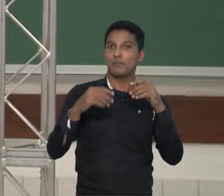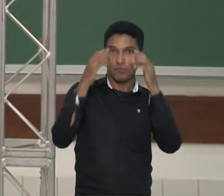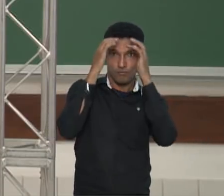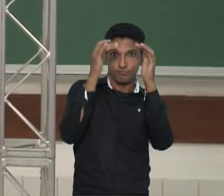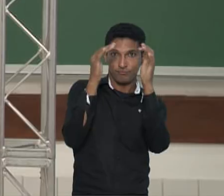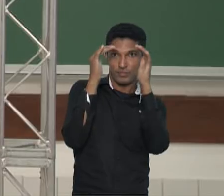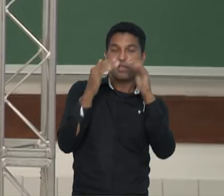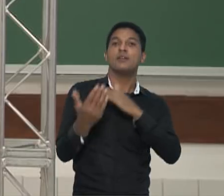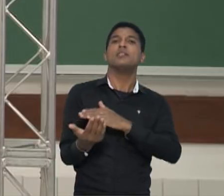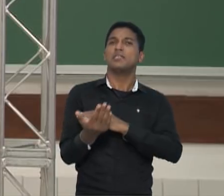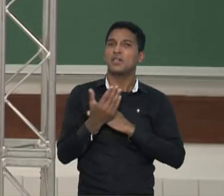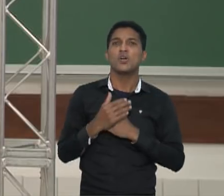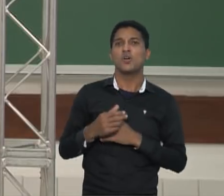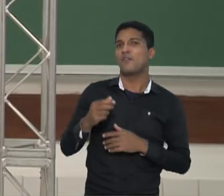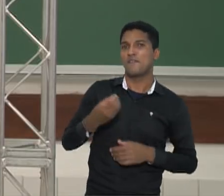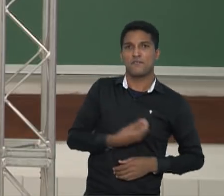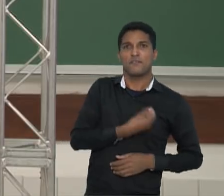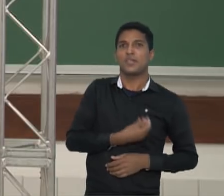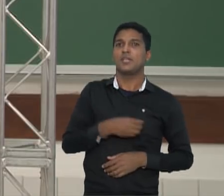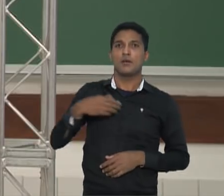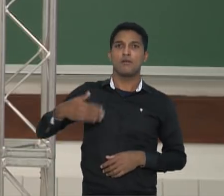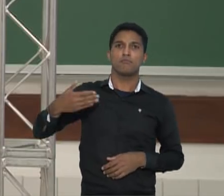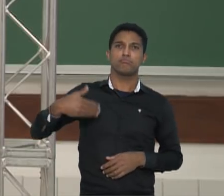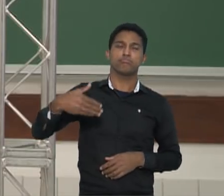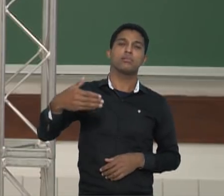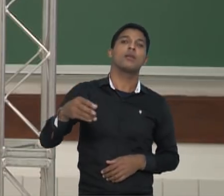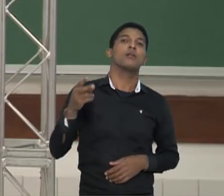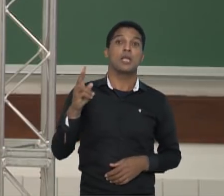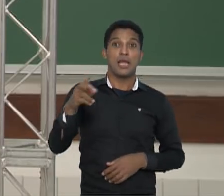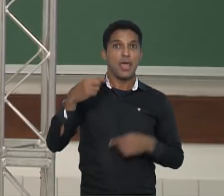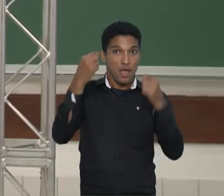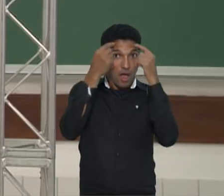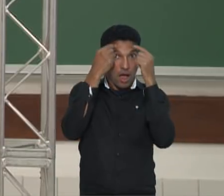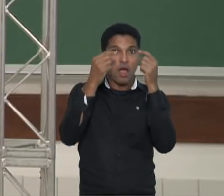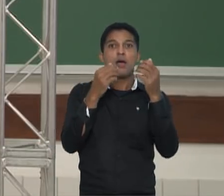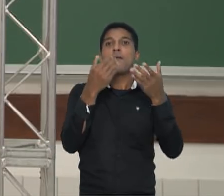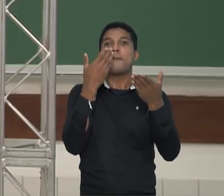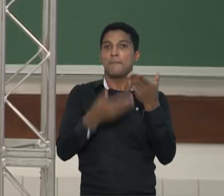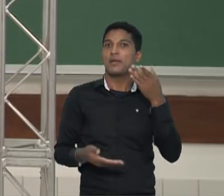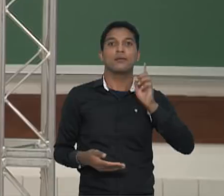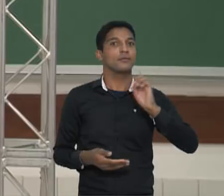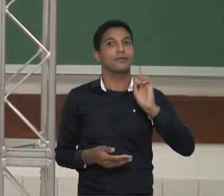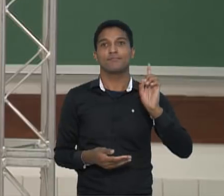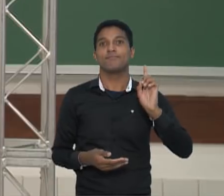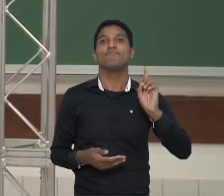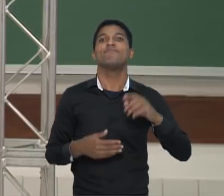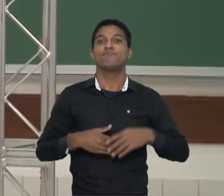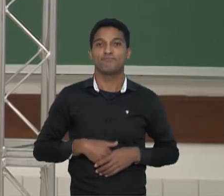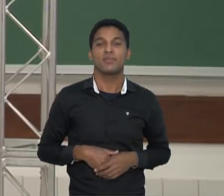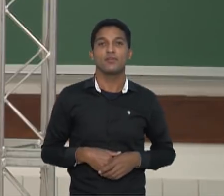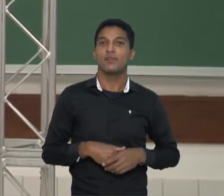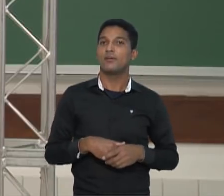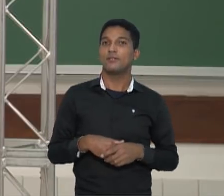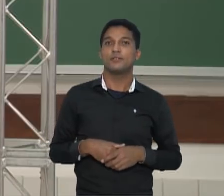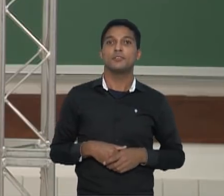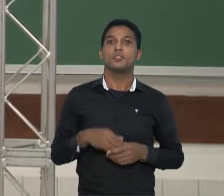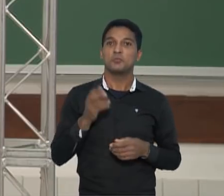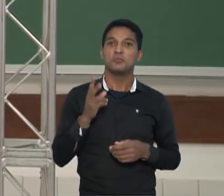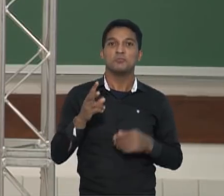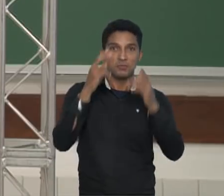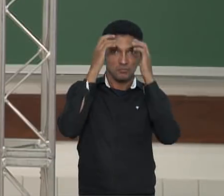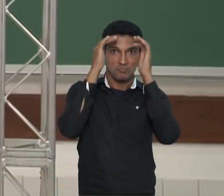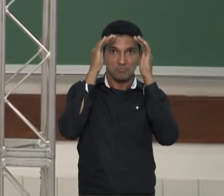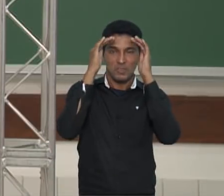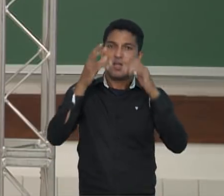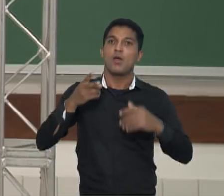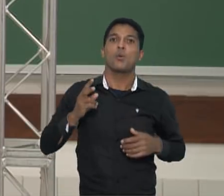comigo, algo que na minha vida toda não vai me abandonar, que vai me acompanhar